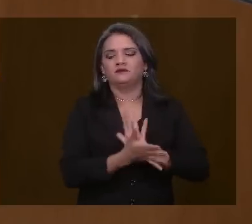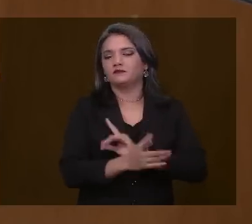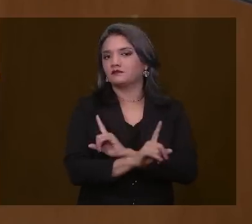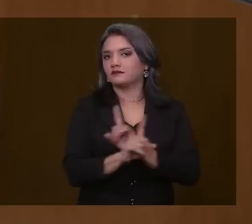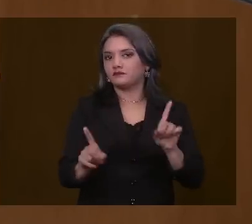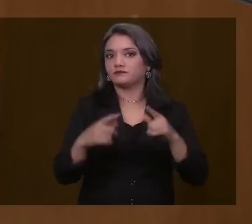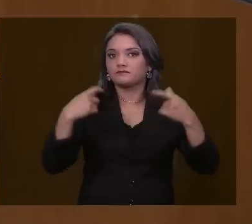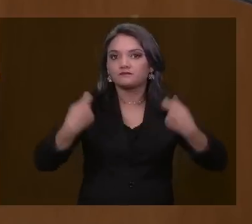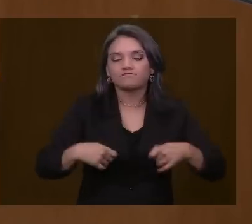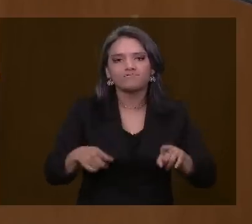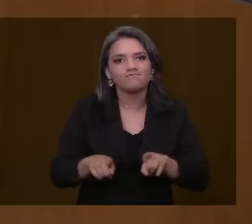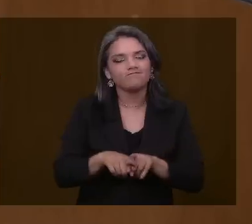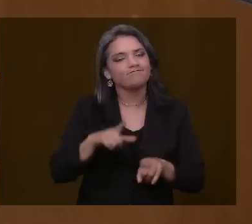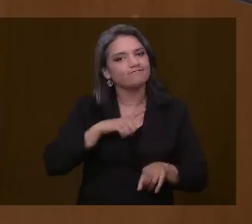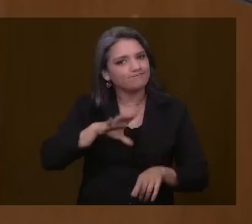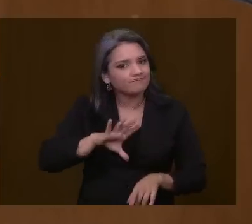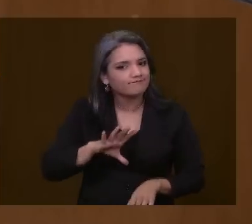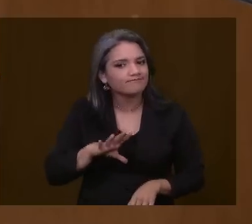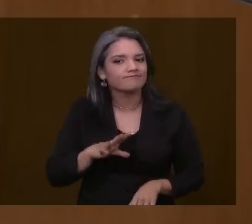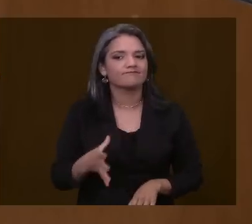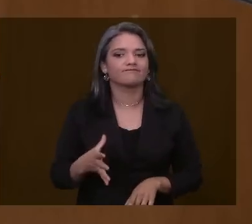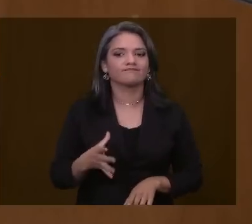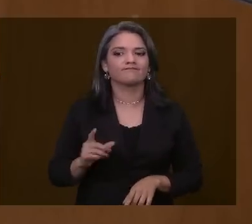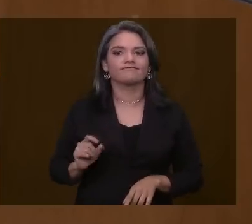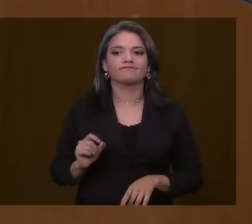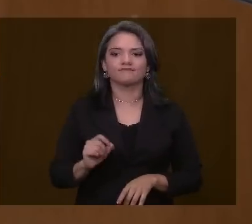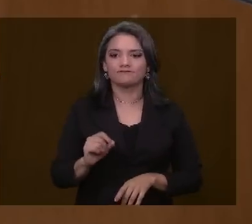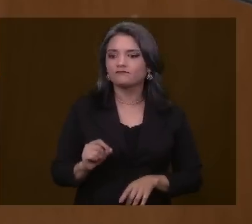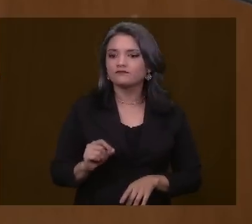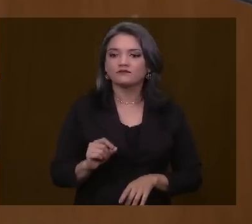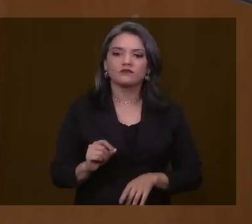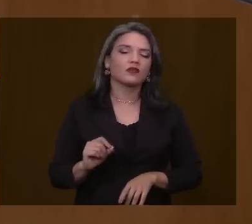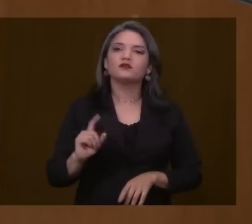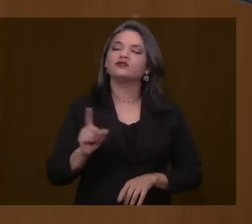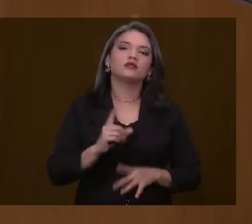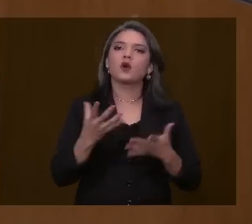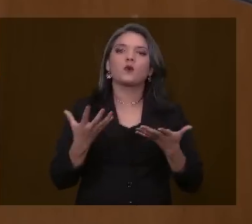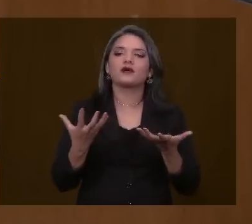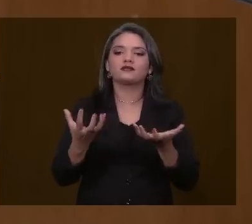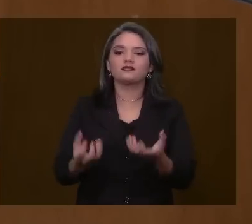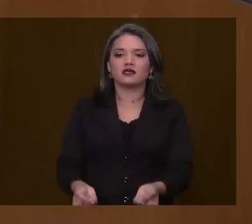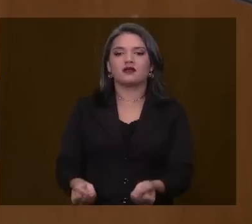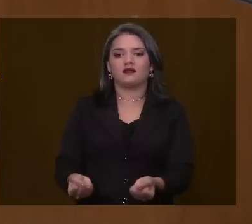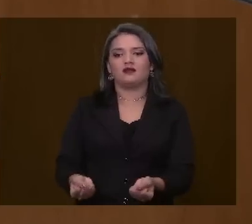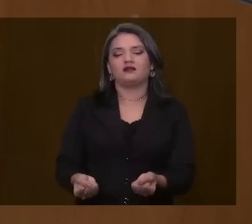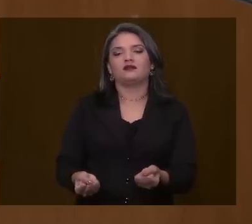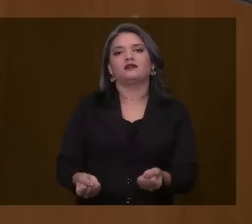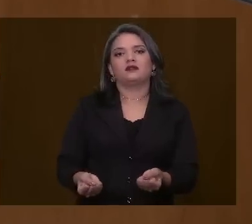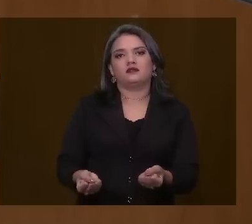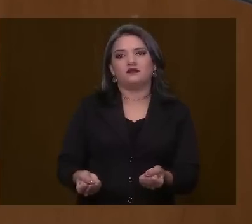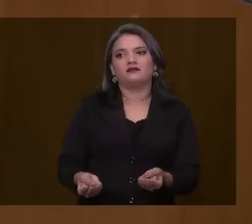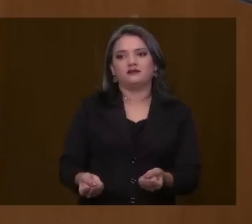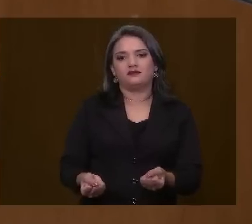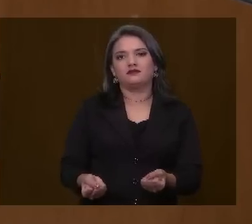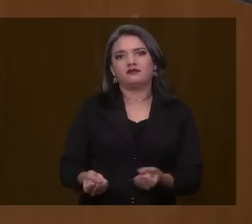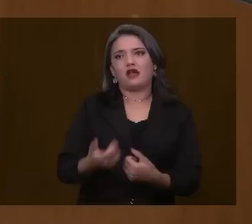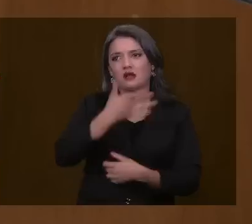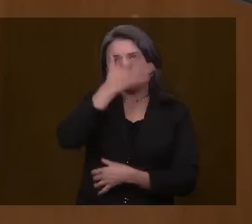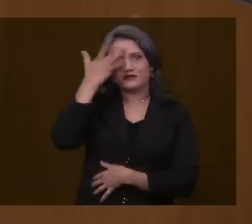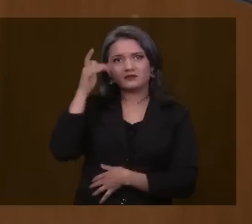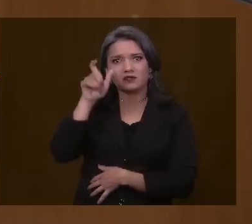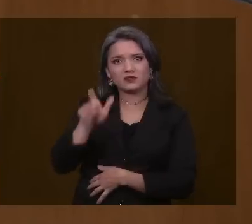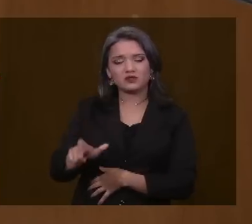preciso também ter coragem de ser intolerante em relação àqueles que querem se valer da